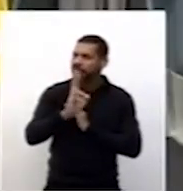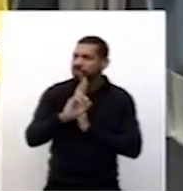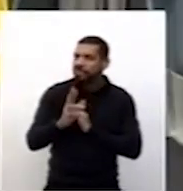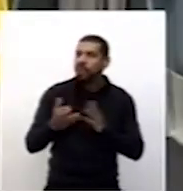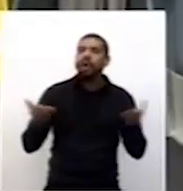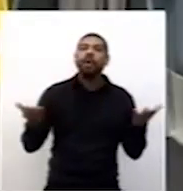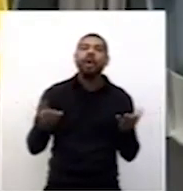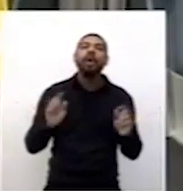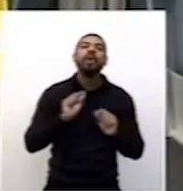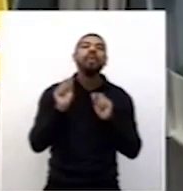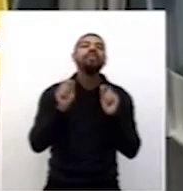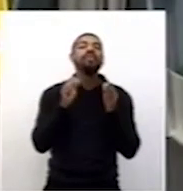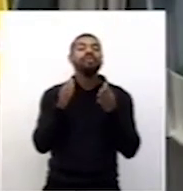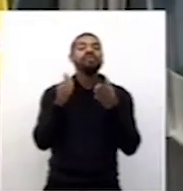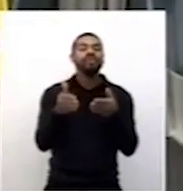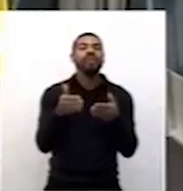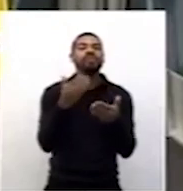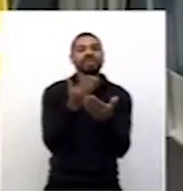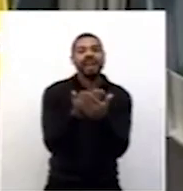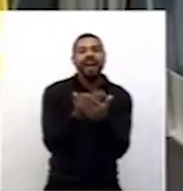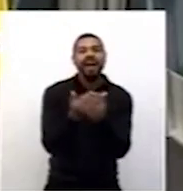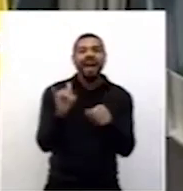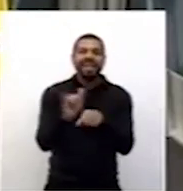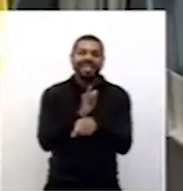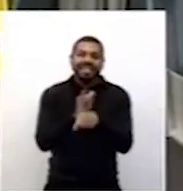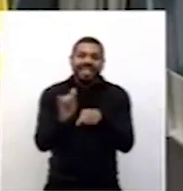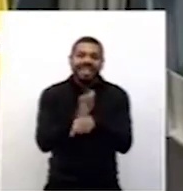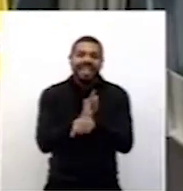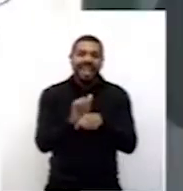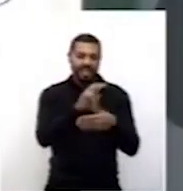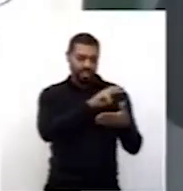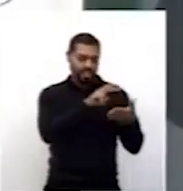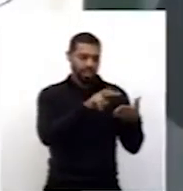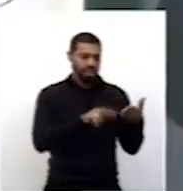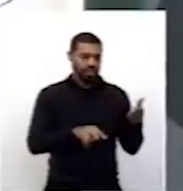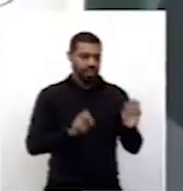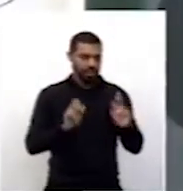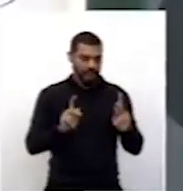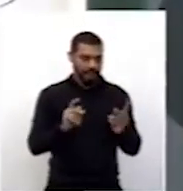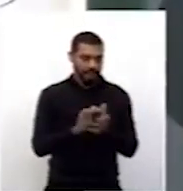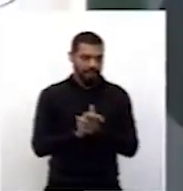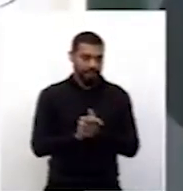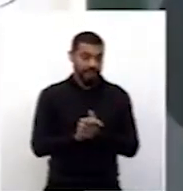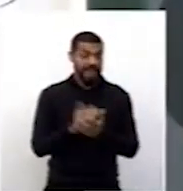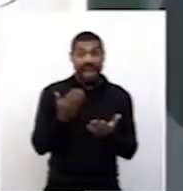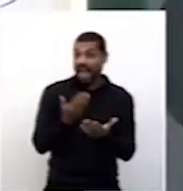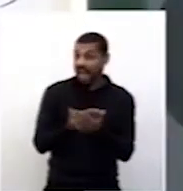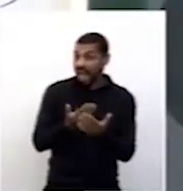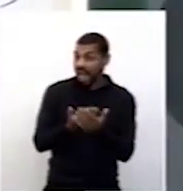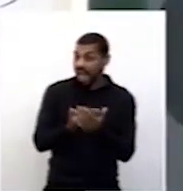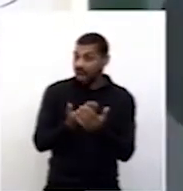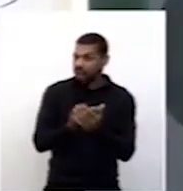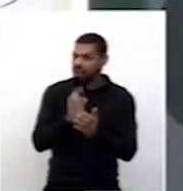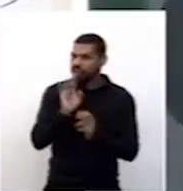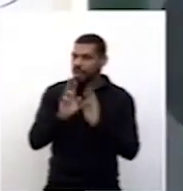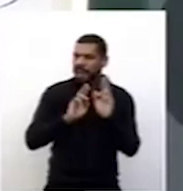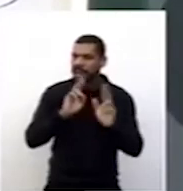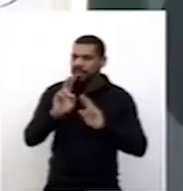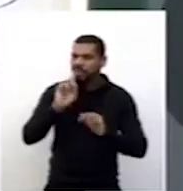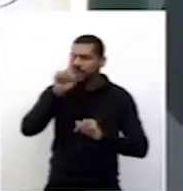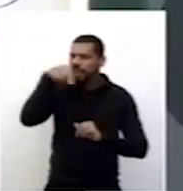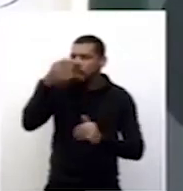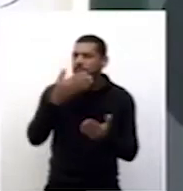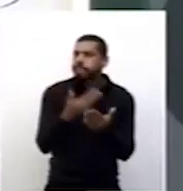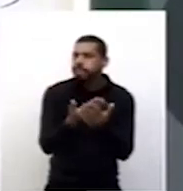Hoje, o foco da nossa aula são as estratégias de leitura. Eu não vou focar na resposta. A aula para aprender e responder eu vou deixar para depois,